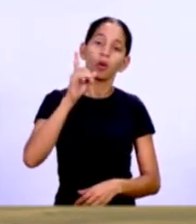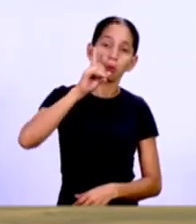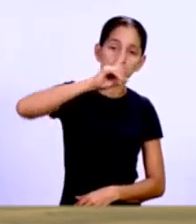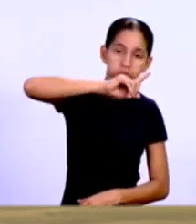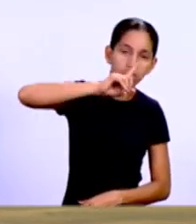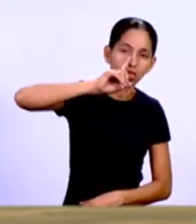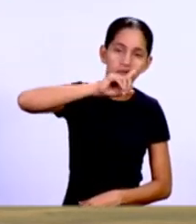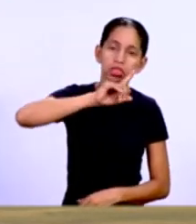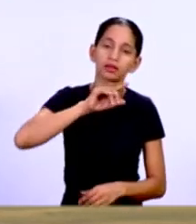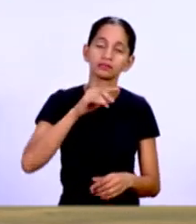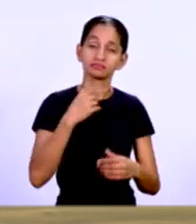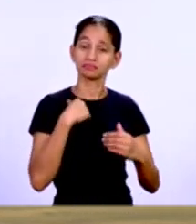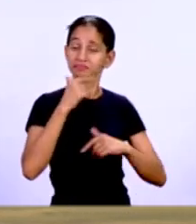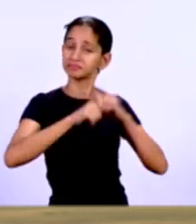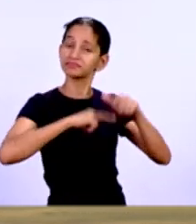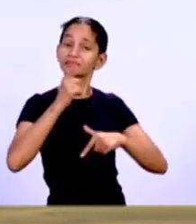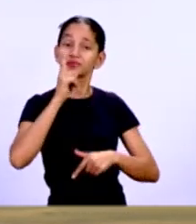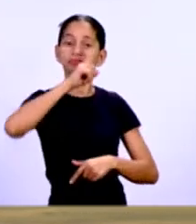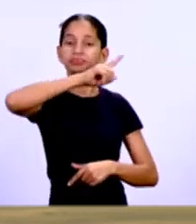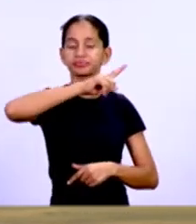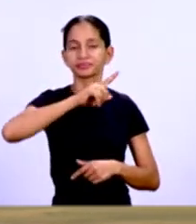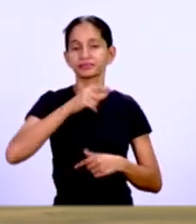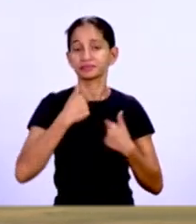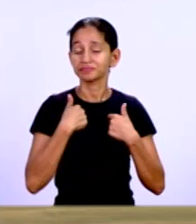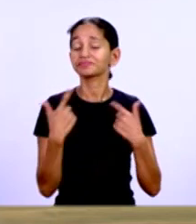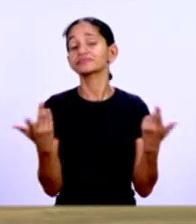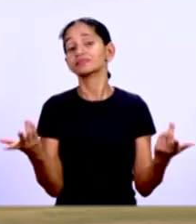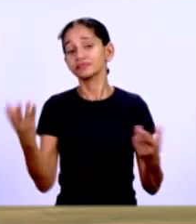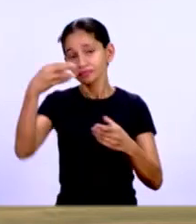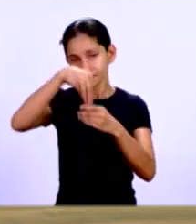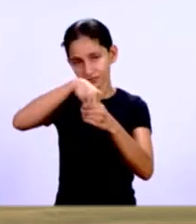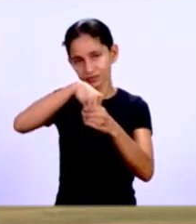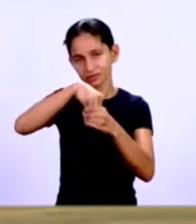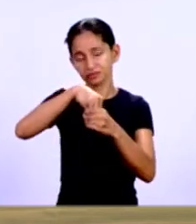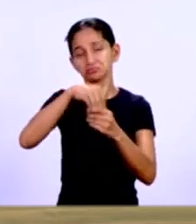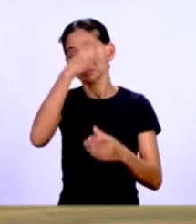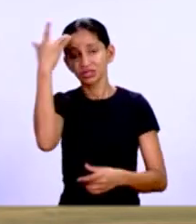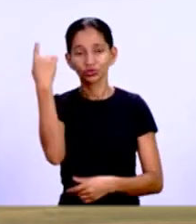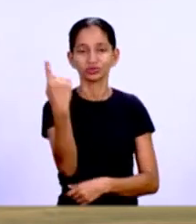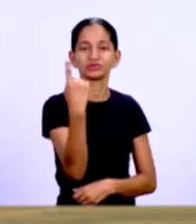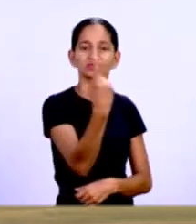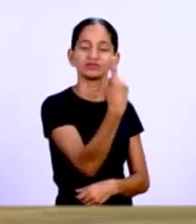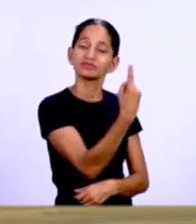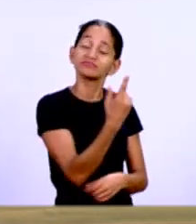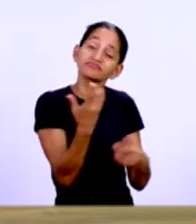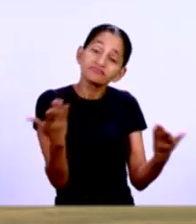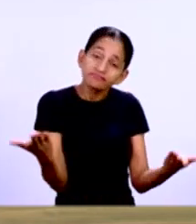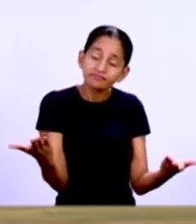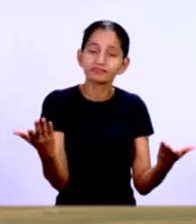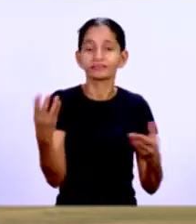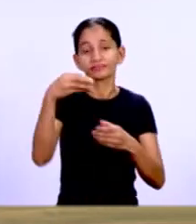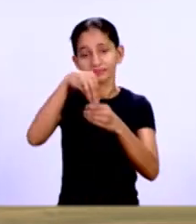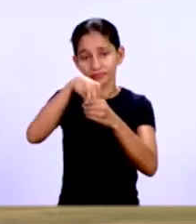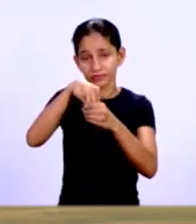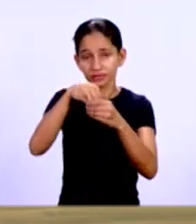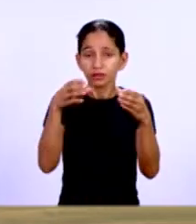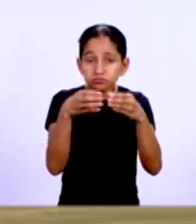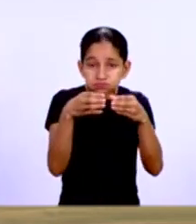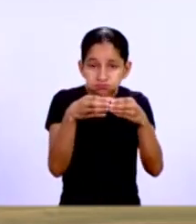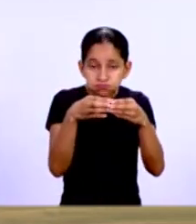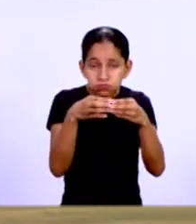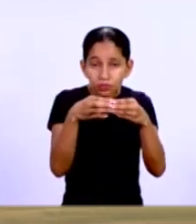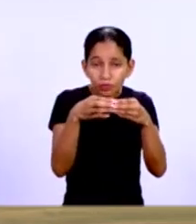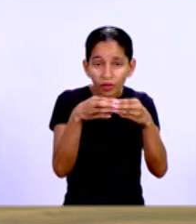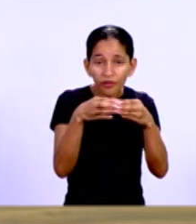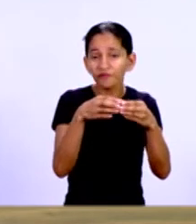que vai ter um impacto negativo da empresa. Esse é um risco interno, ele está restrito ao ambiente da empresa. Um risco externo é